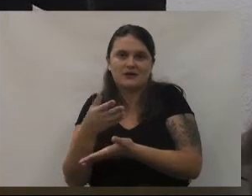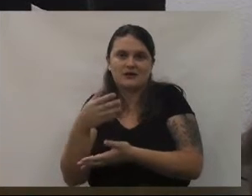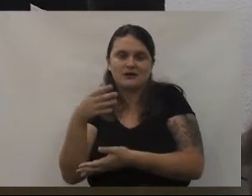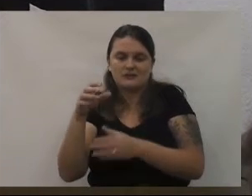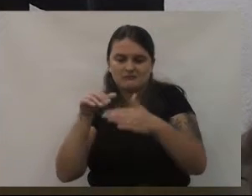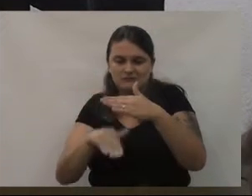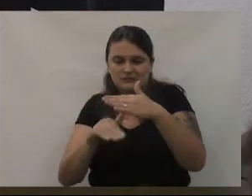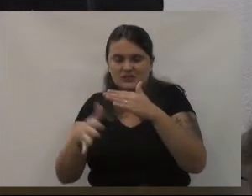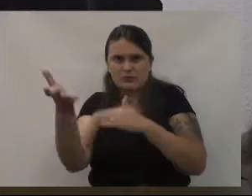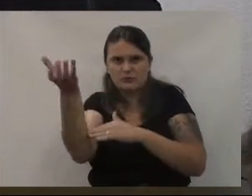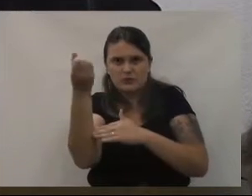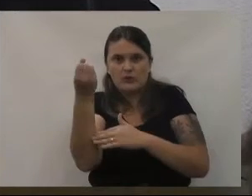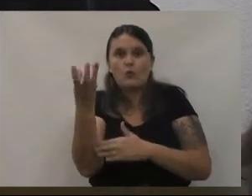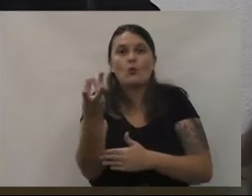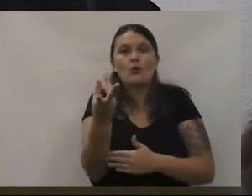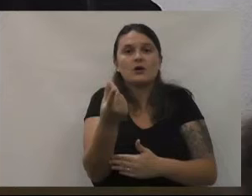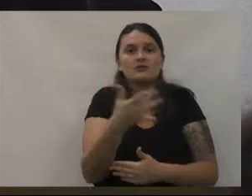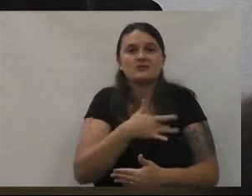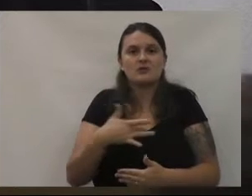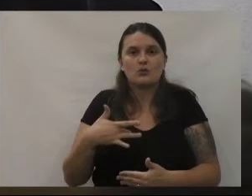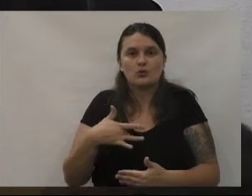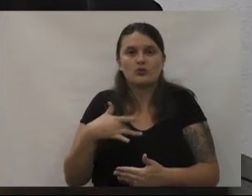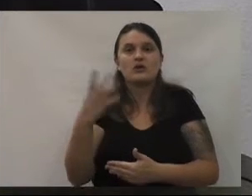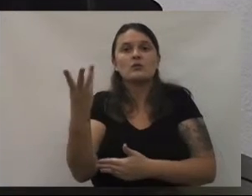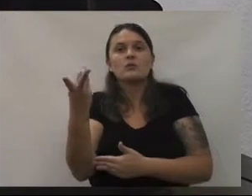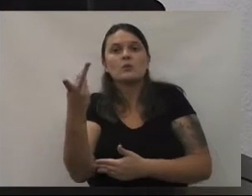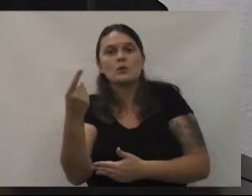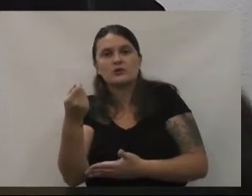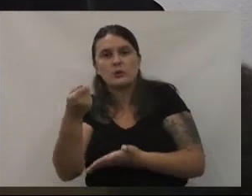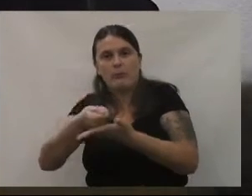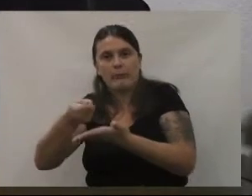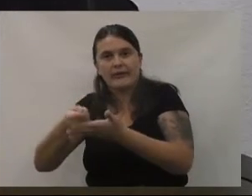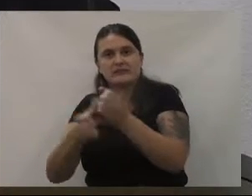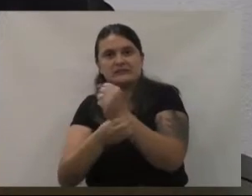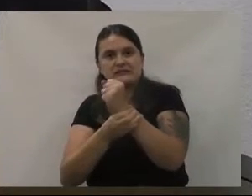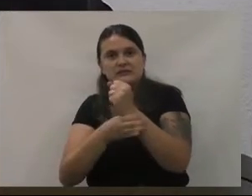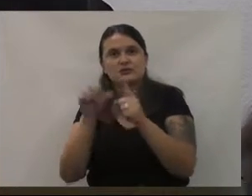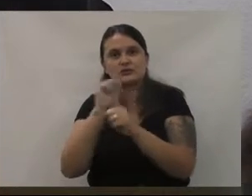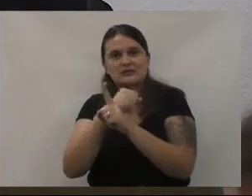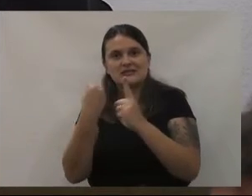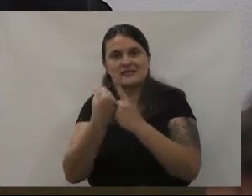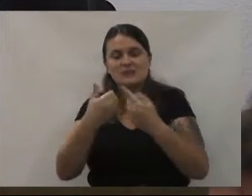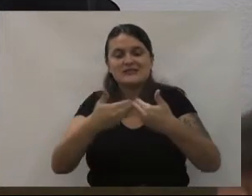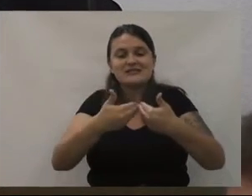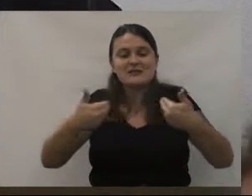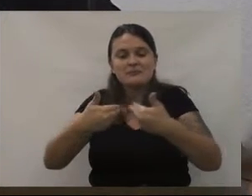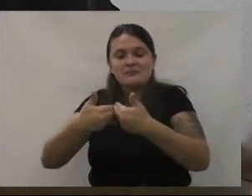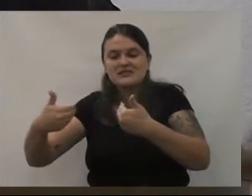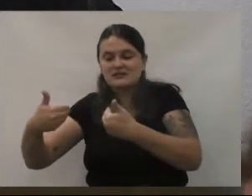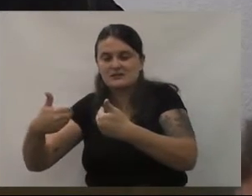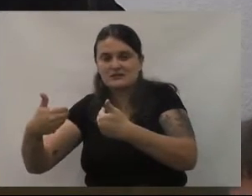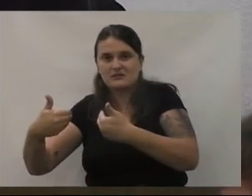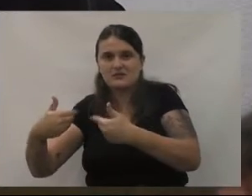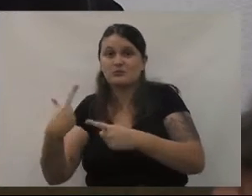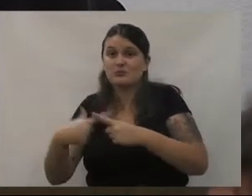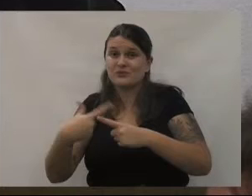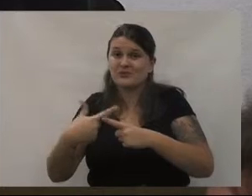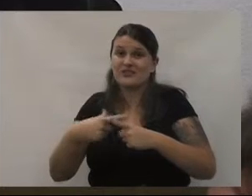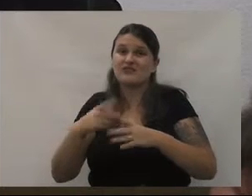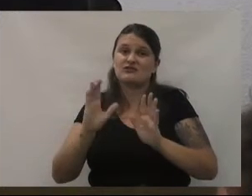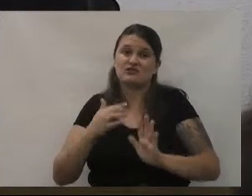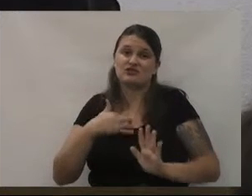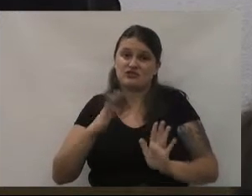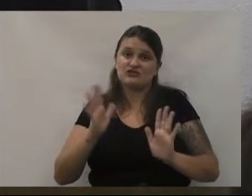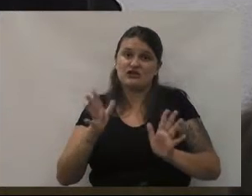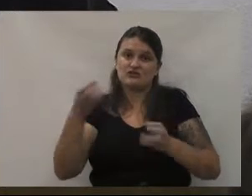quanto que ele gasta com a saúde e quanto que ele gasta com a Seguridade Social. E que separe o joio do trigo. Já esses dois